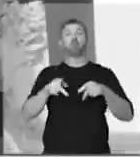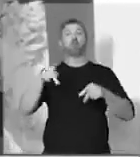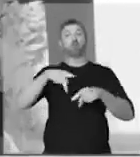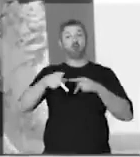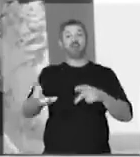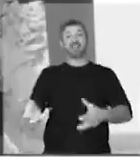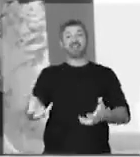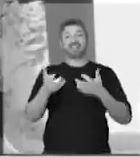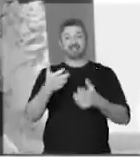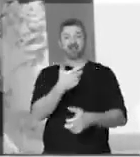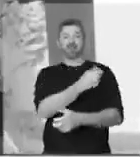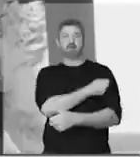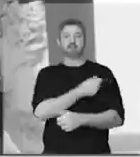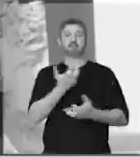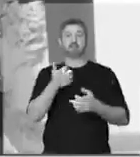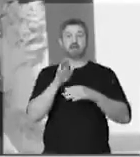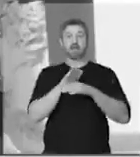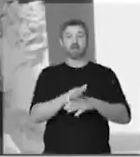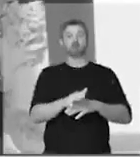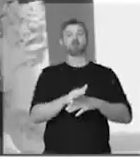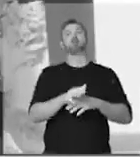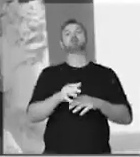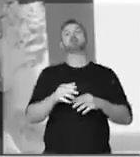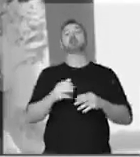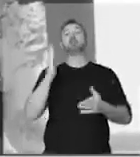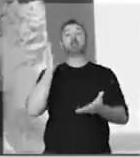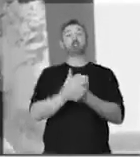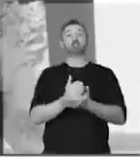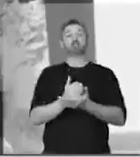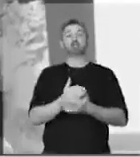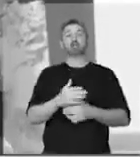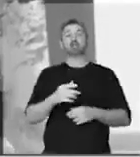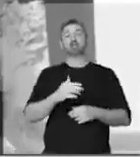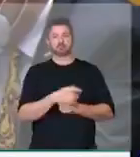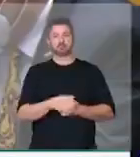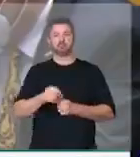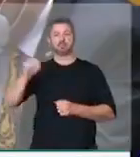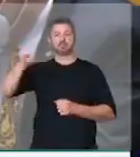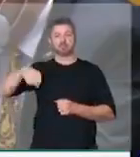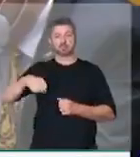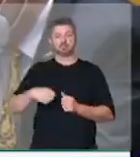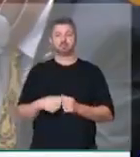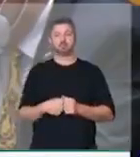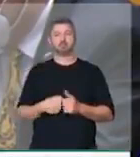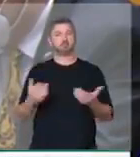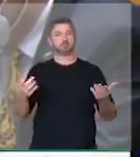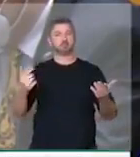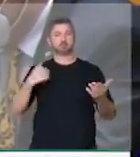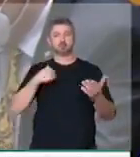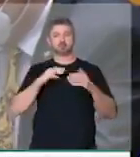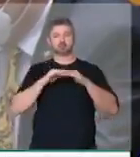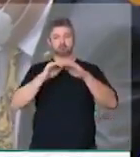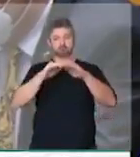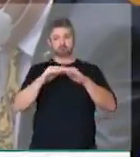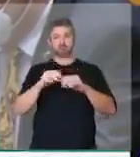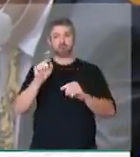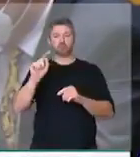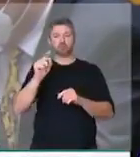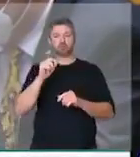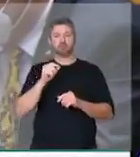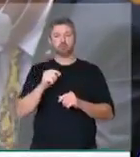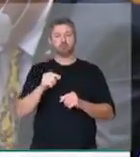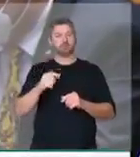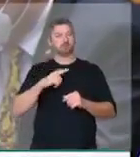vacina, auxílio e o fim de um governo de morte expresso na figura de Bolsonaro. Eu quero dizer, presidente, que eu acho que